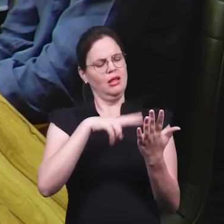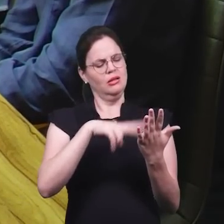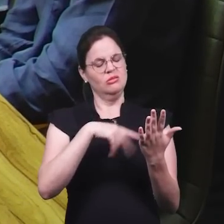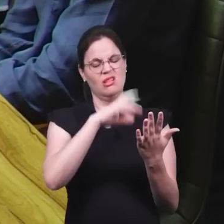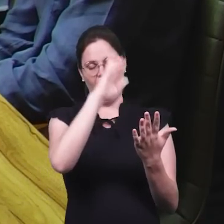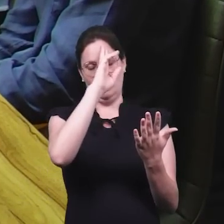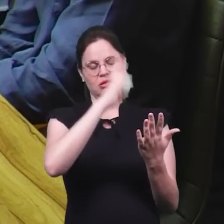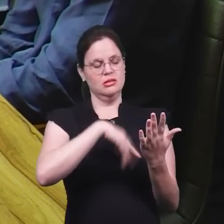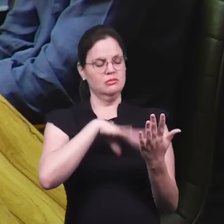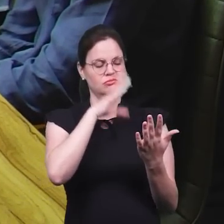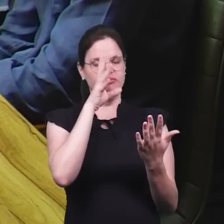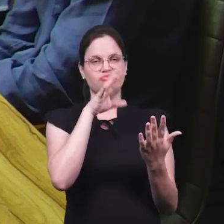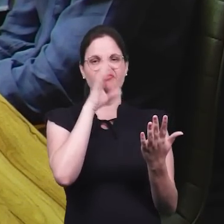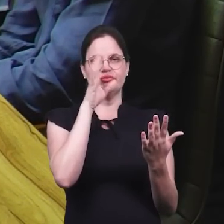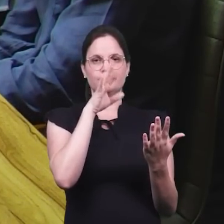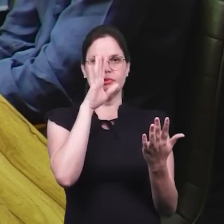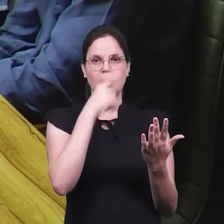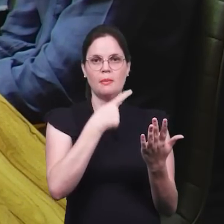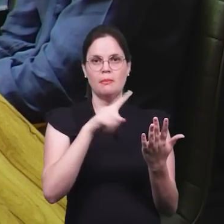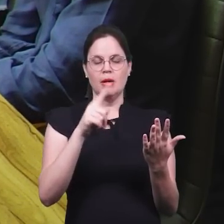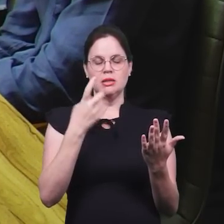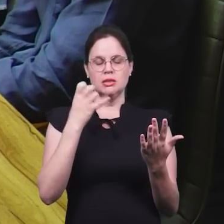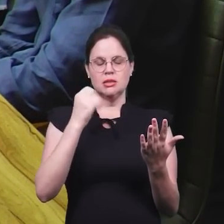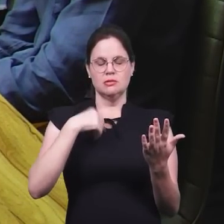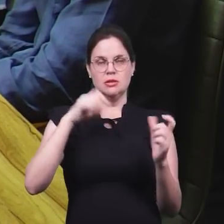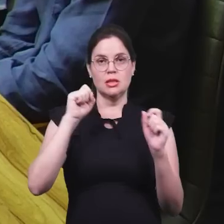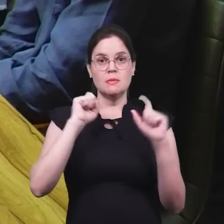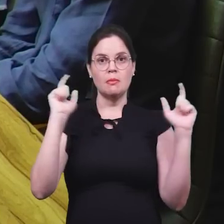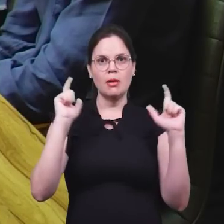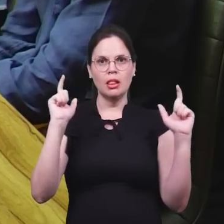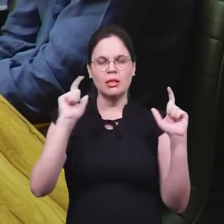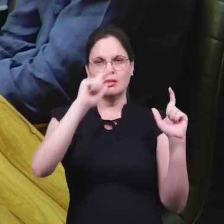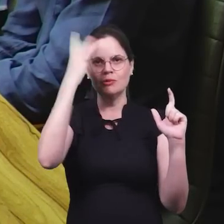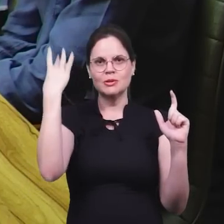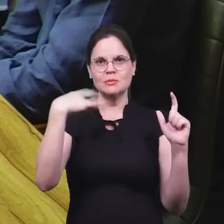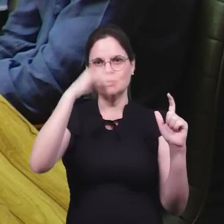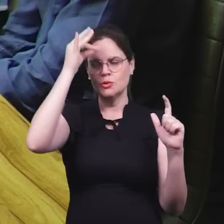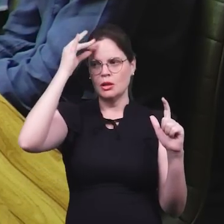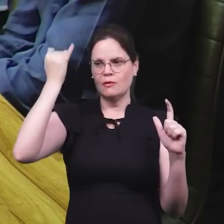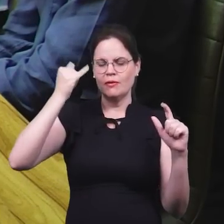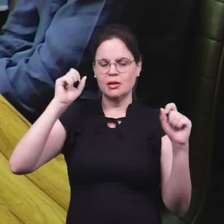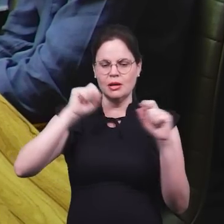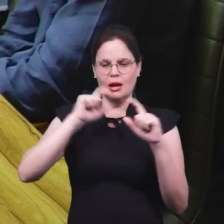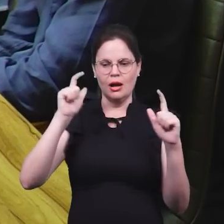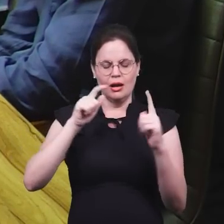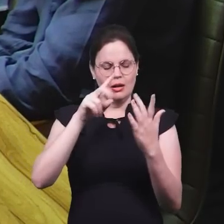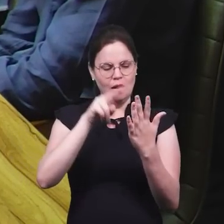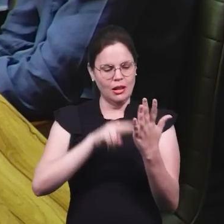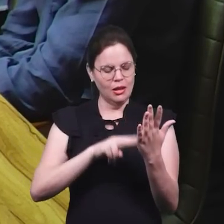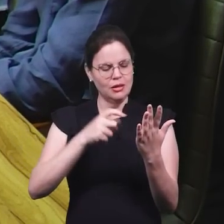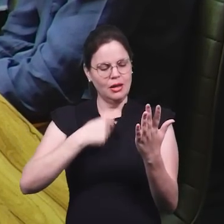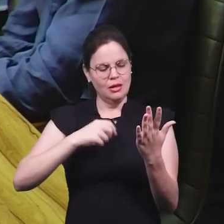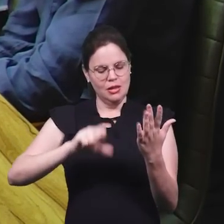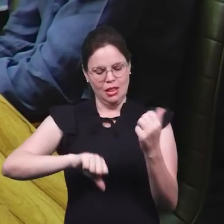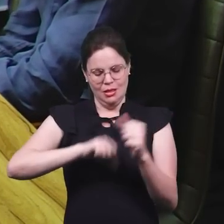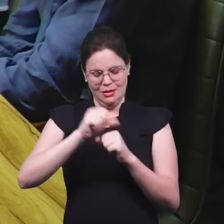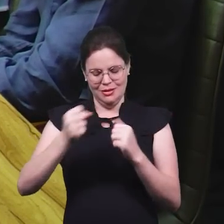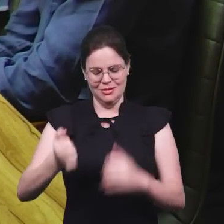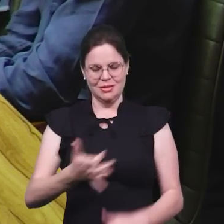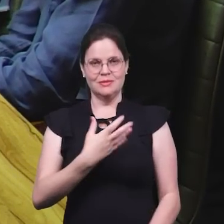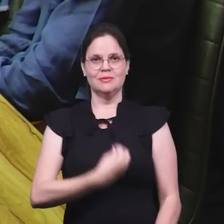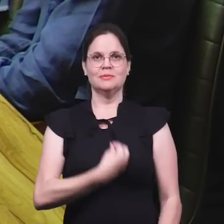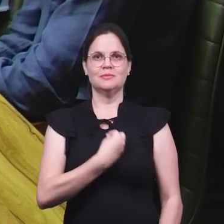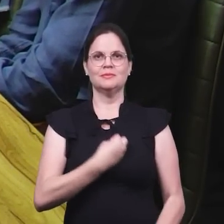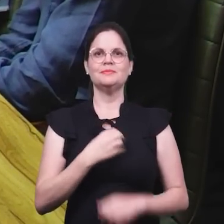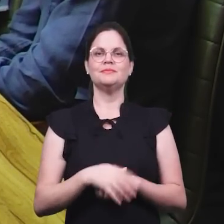leitura eficaz, mas quando você começou a buscar o Senhor, o Espírito Santo foi lá e fez toda a diferença, não foi isso? Uhum.